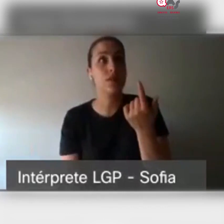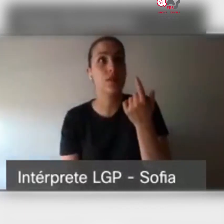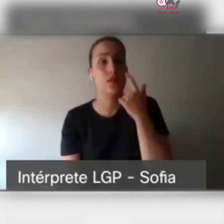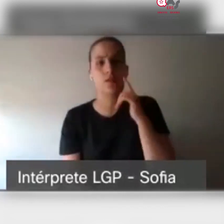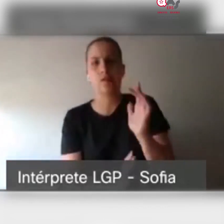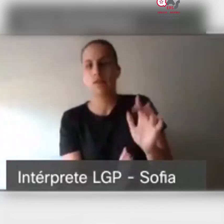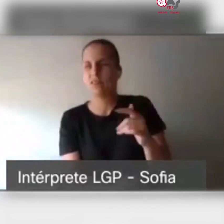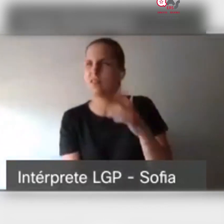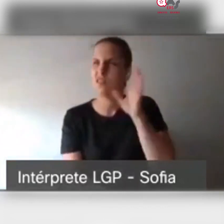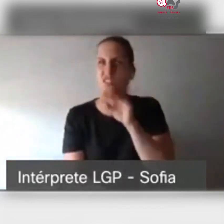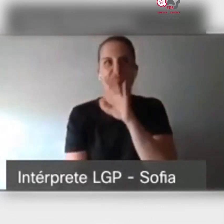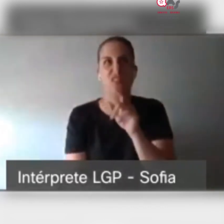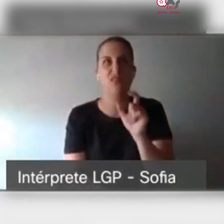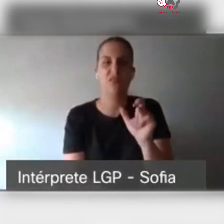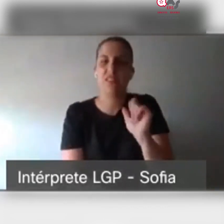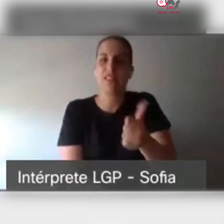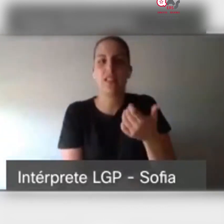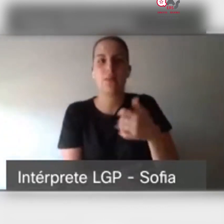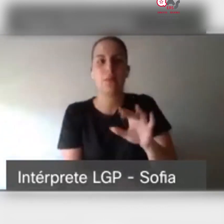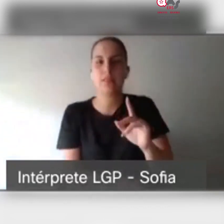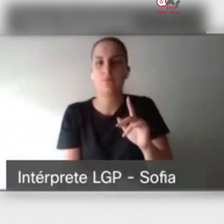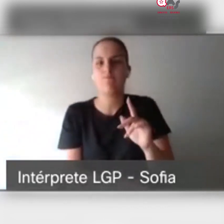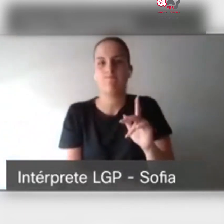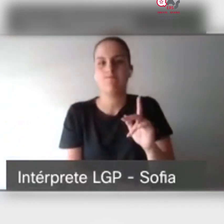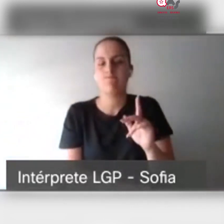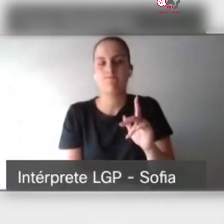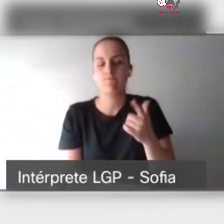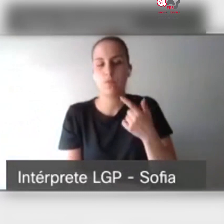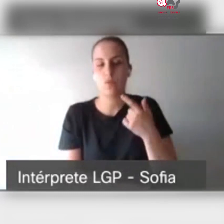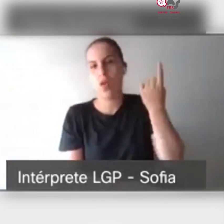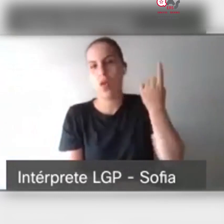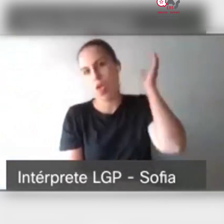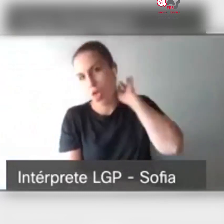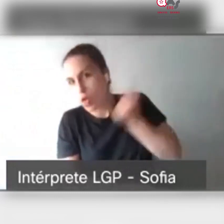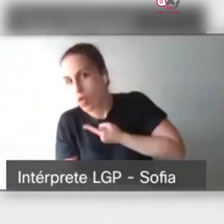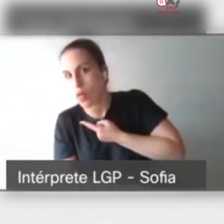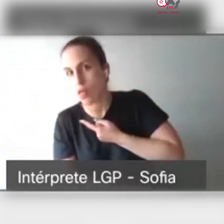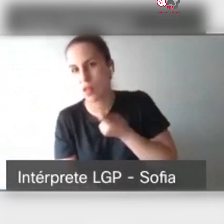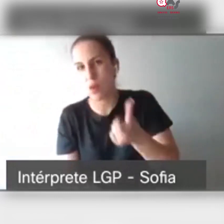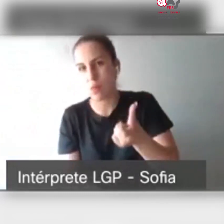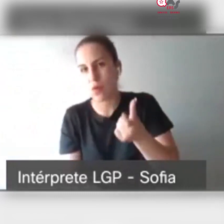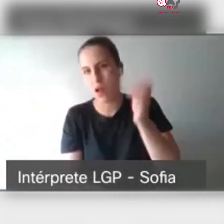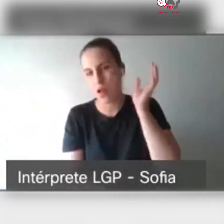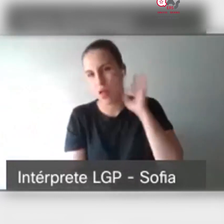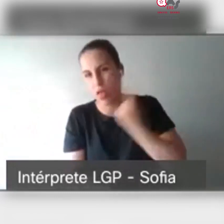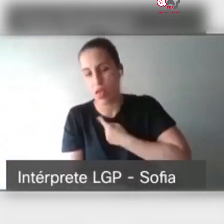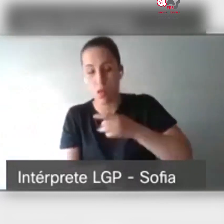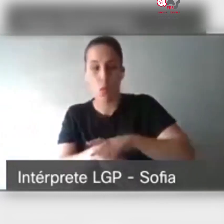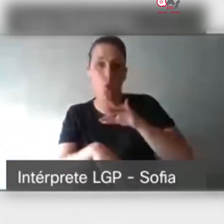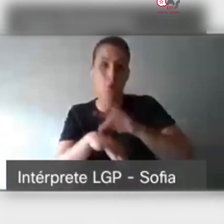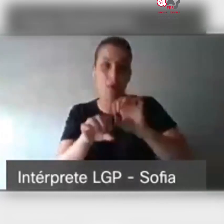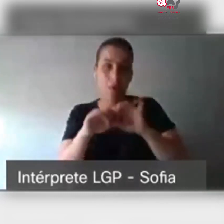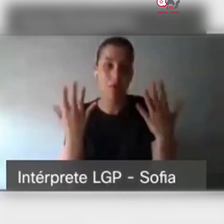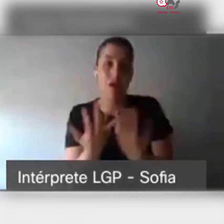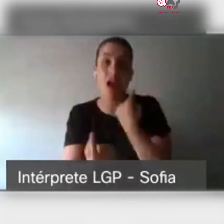não sei se é a palavra correta, mas foi contra a vontade, digamos assim. Fomos forçados, no âmbito desta pandemia, em